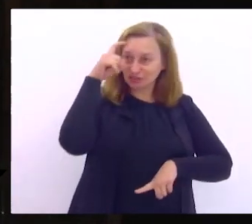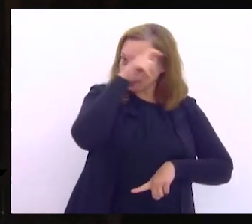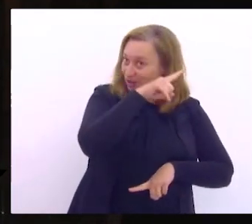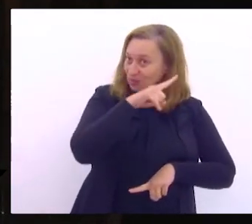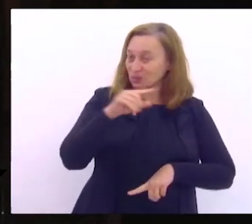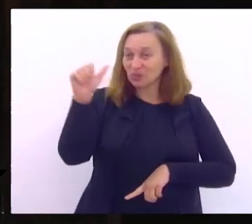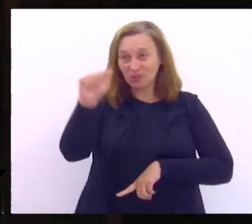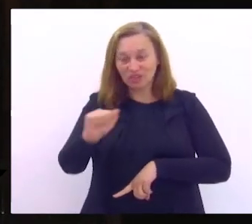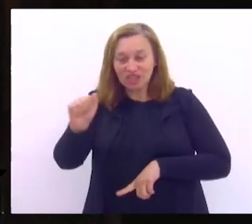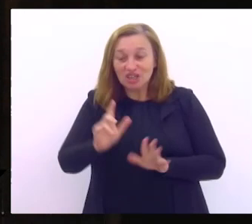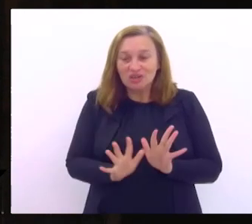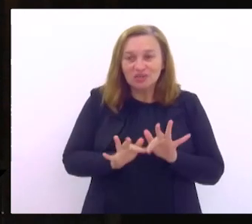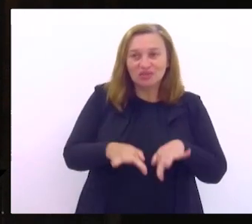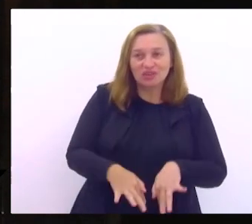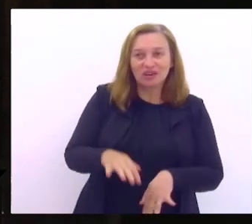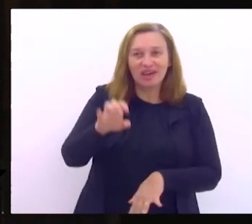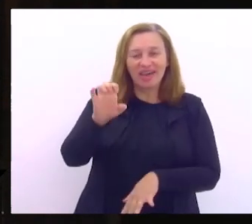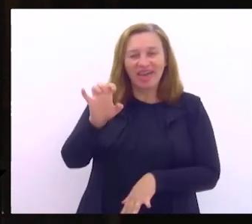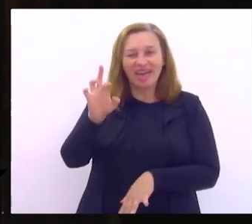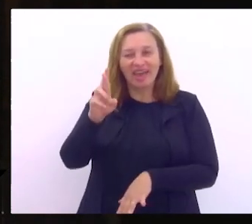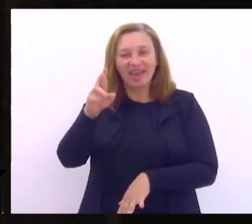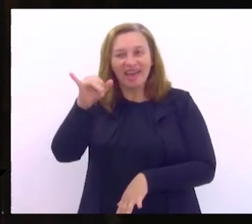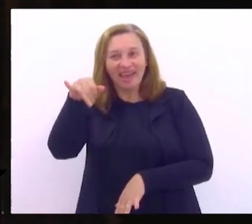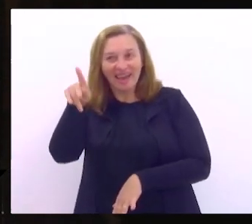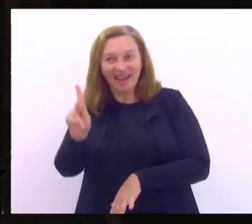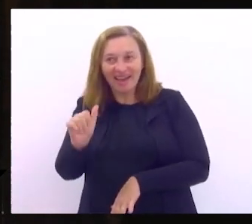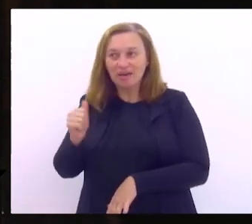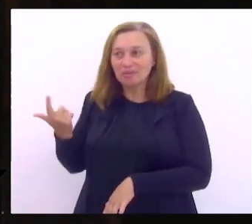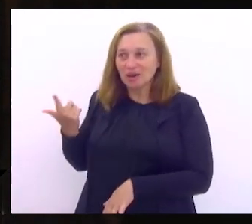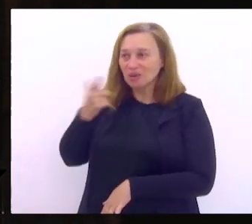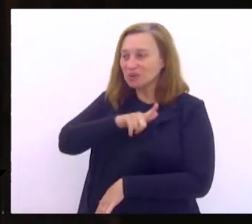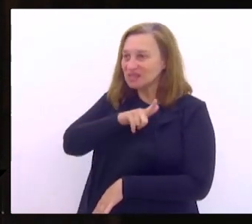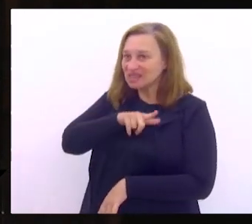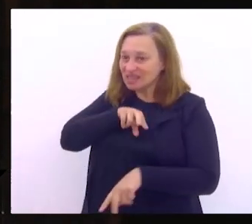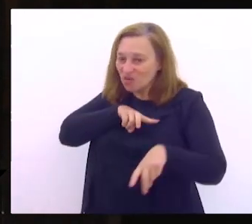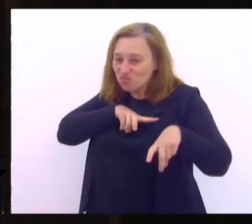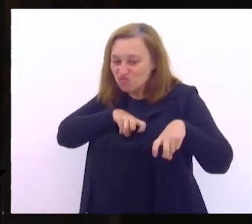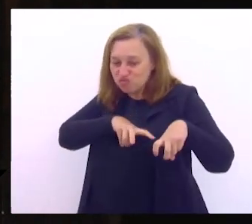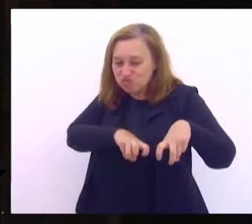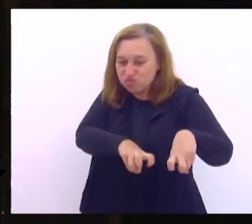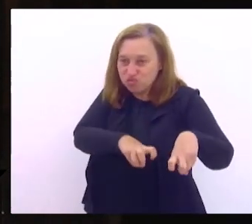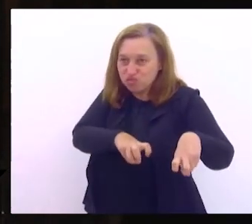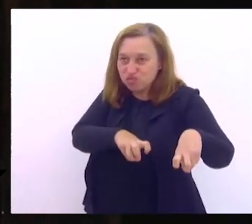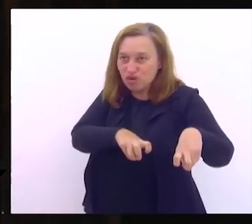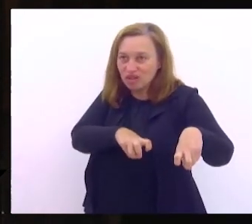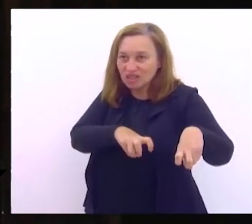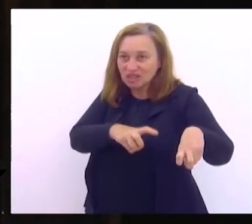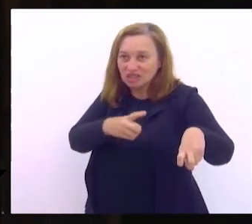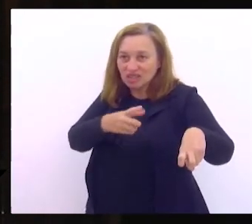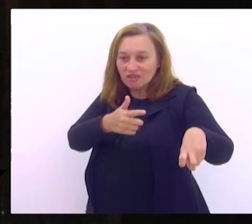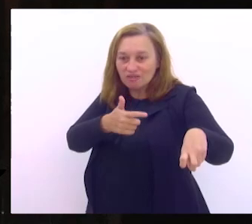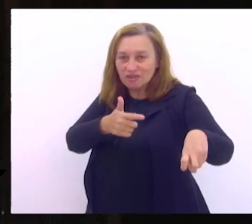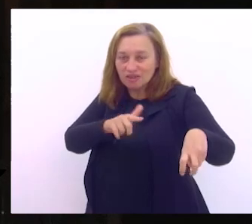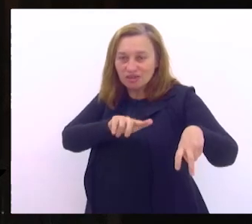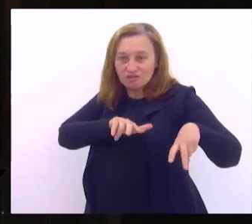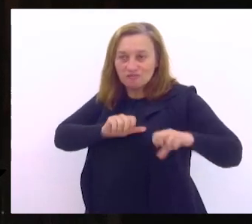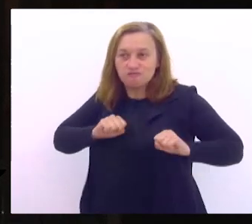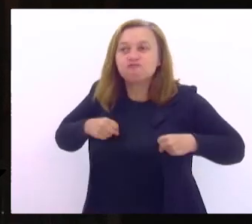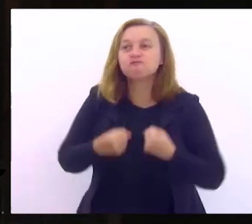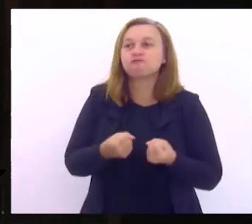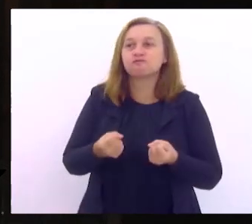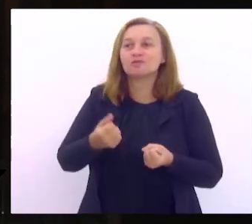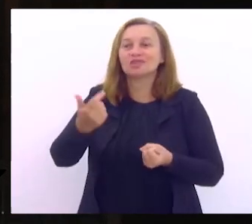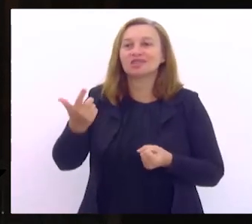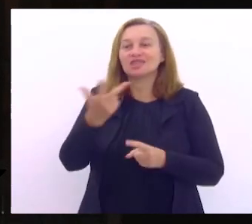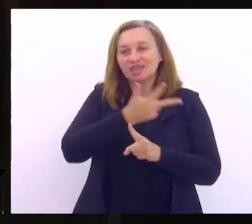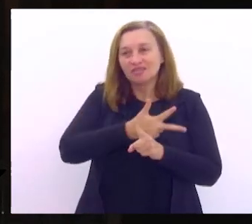e no finalzinho a Érica, para ganhar o revezamento, teve que se jogar numa pista de carvão, e o Brasil foi vencedor